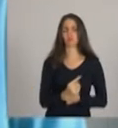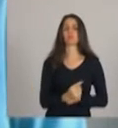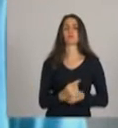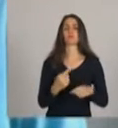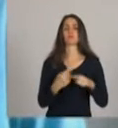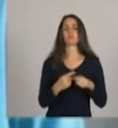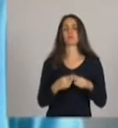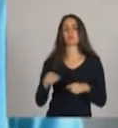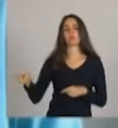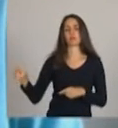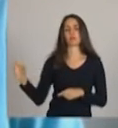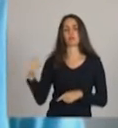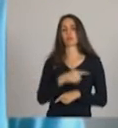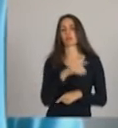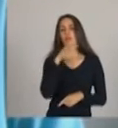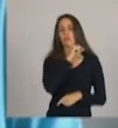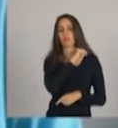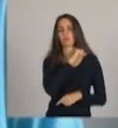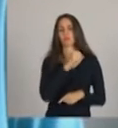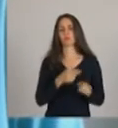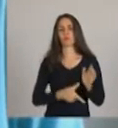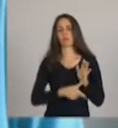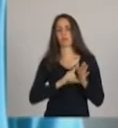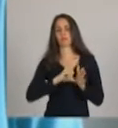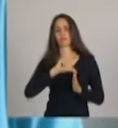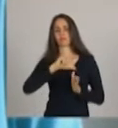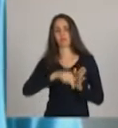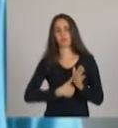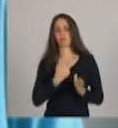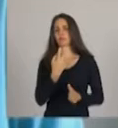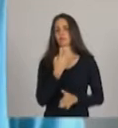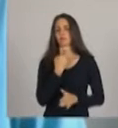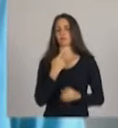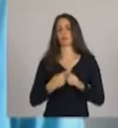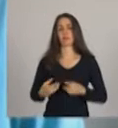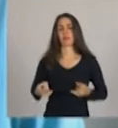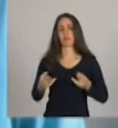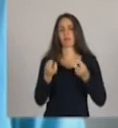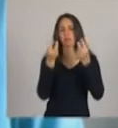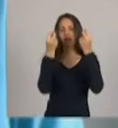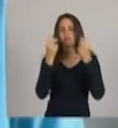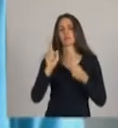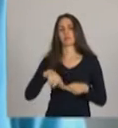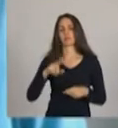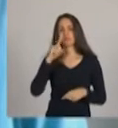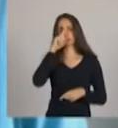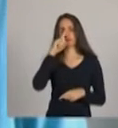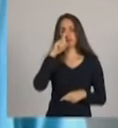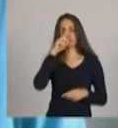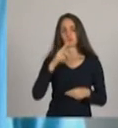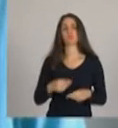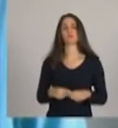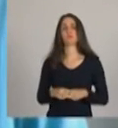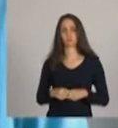esses pacientes sejam encaminhados o mais rápido possível, porque o câncer não pode esperar. O que nós